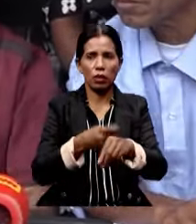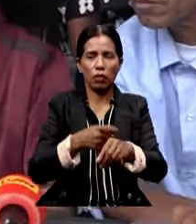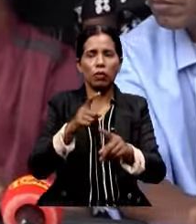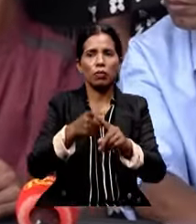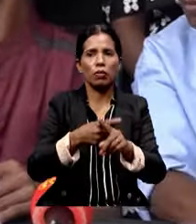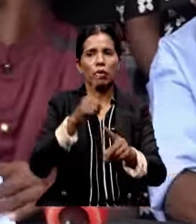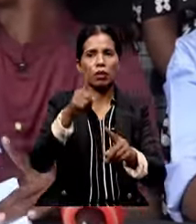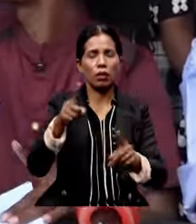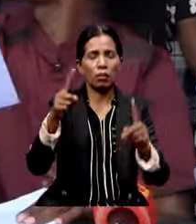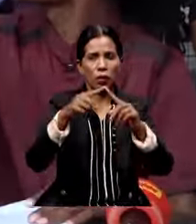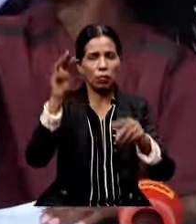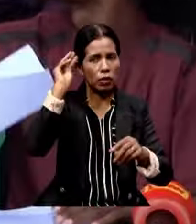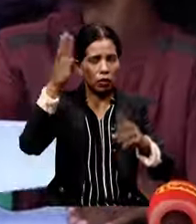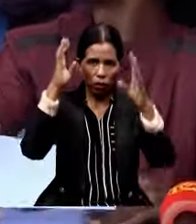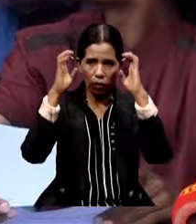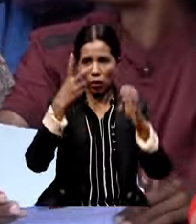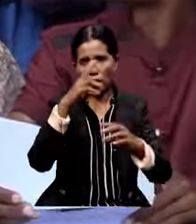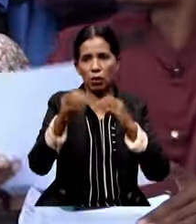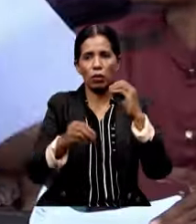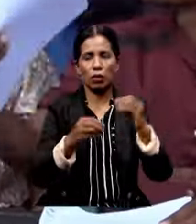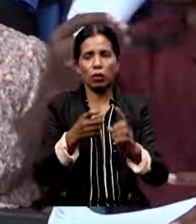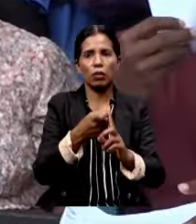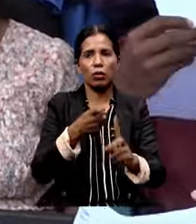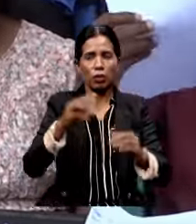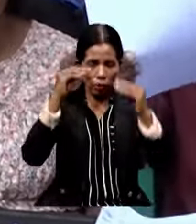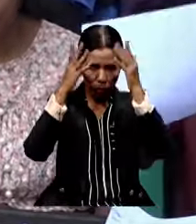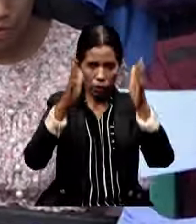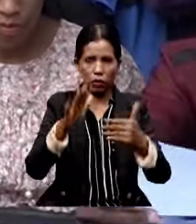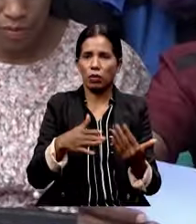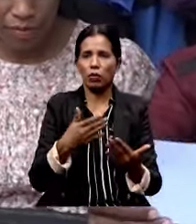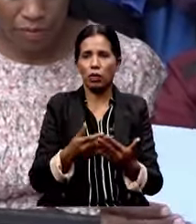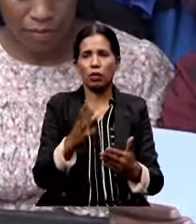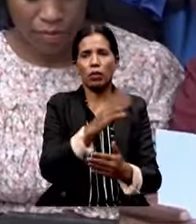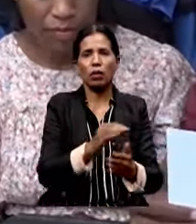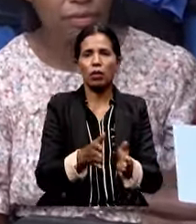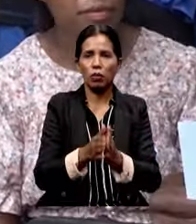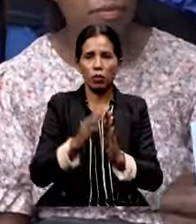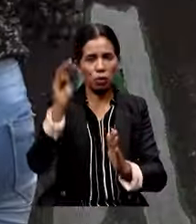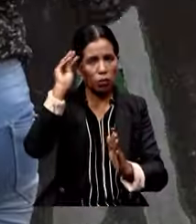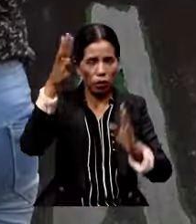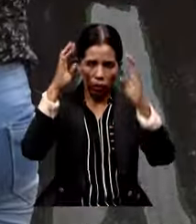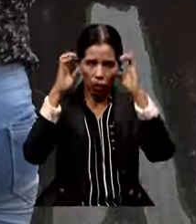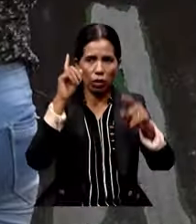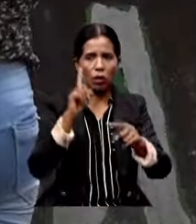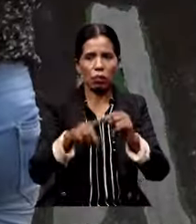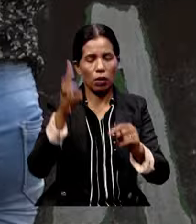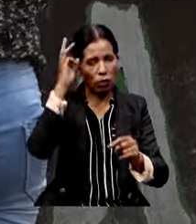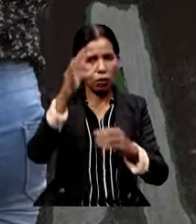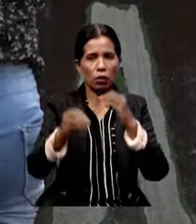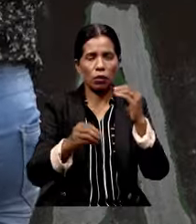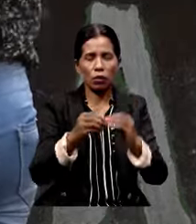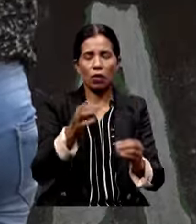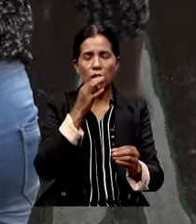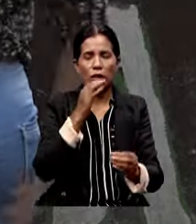ida ba Ministerio Edukasaun atu resolve exigencia profesor kontratado sir nian. No husu Ministerio Edukasaun labele preocupa liu ba merenda